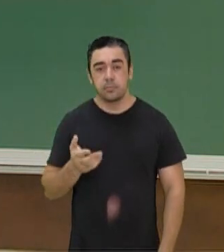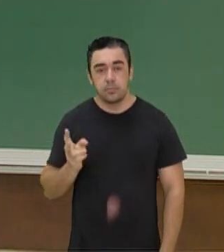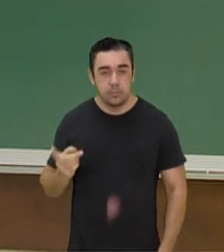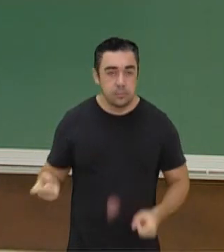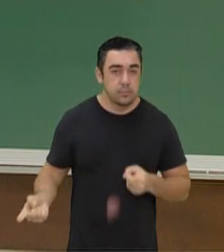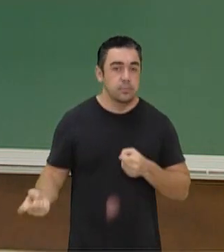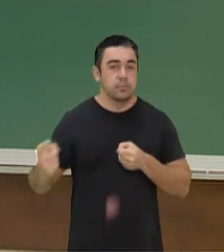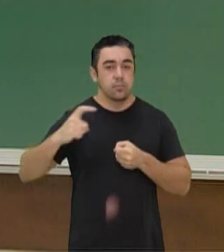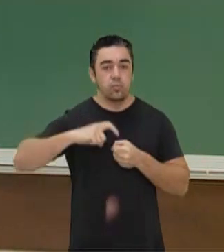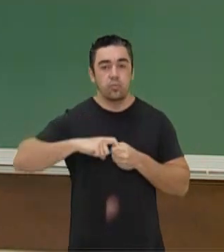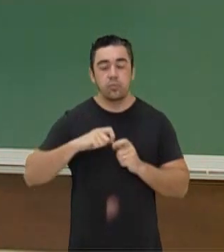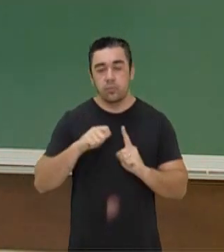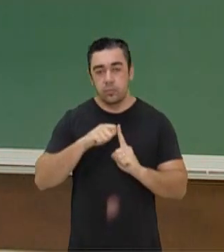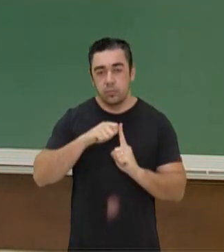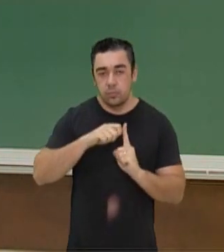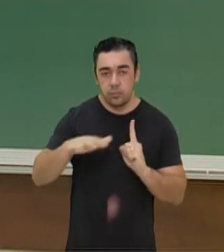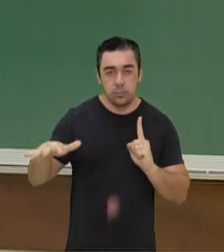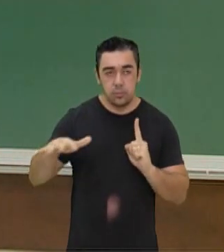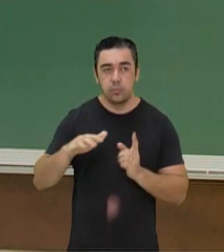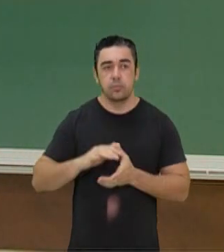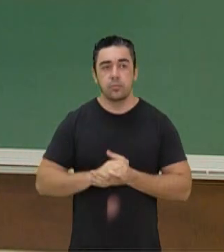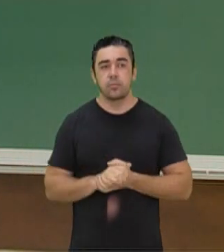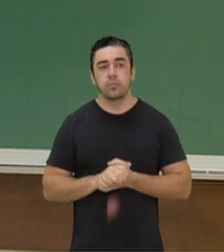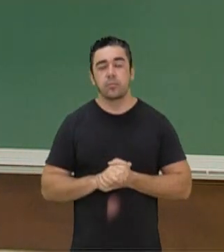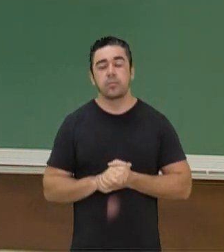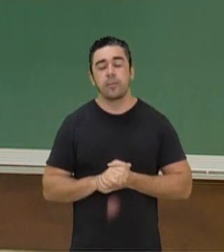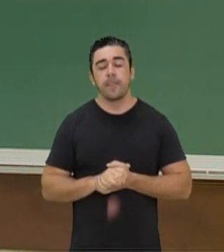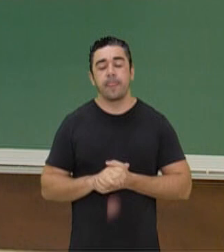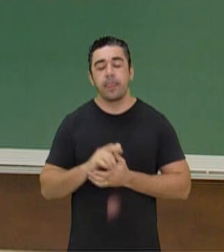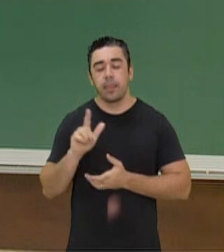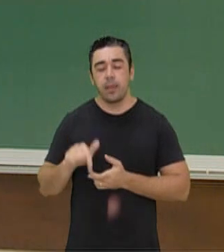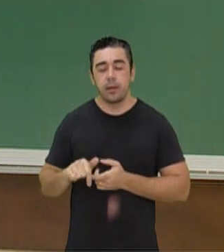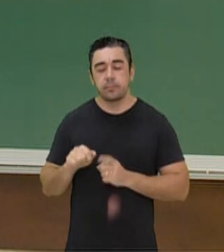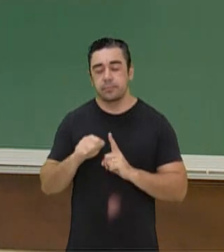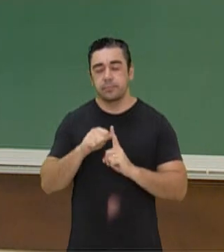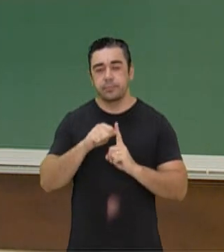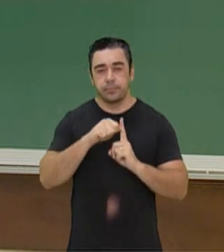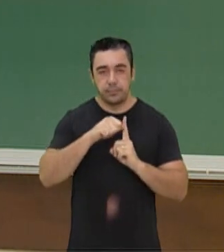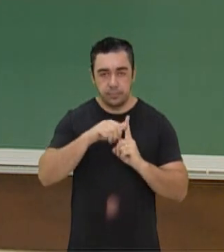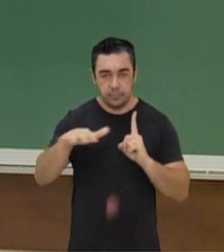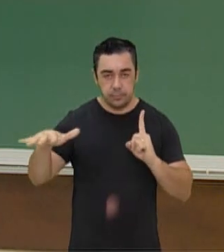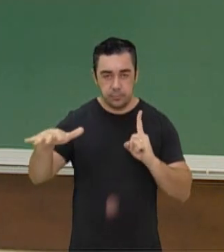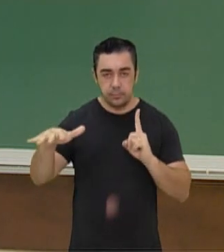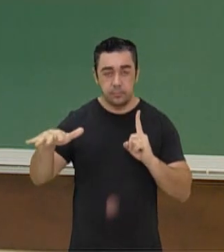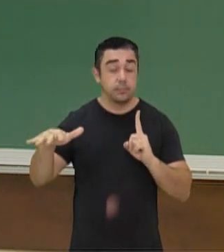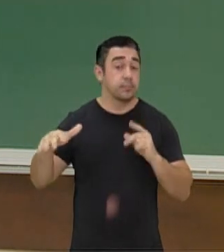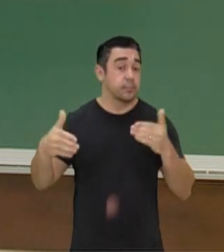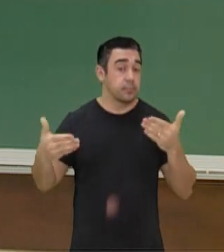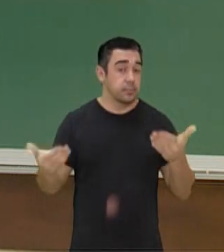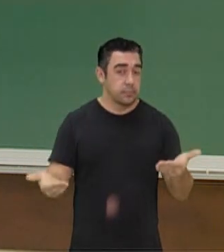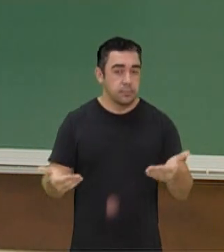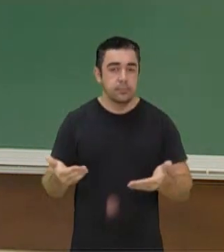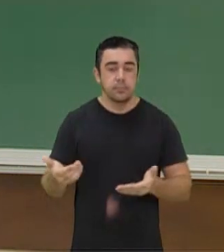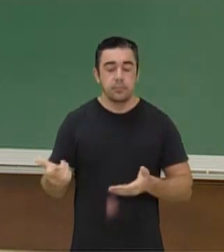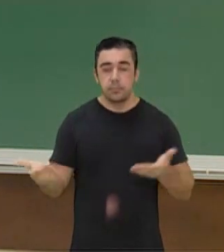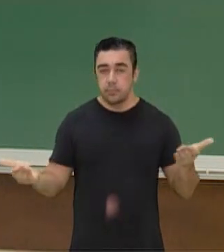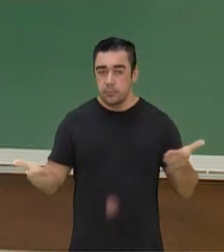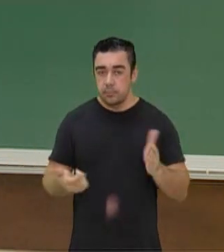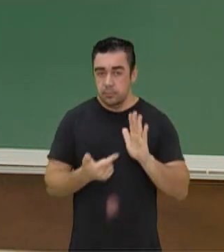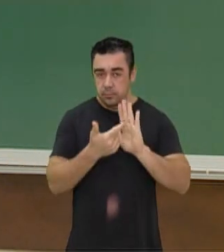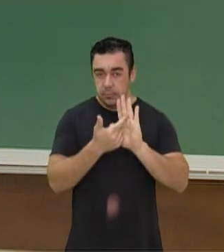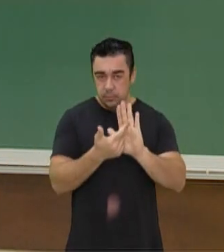né, retomando aí, voltando de novo, que é nas figuras de linguagem. Então, eu trouxe aqui